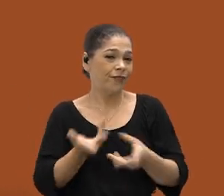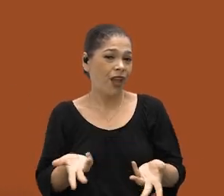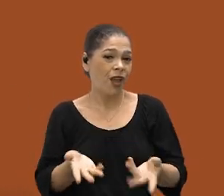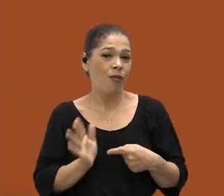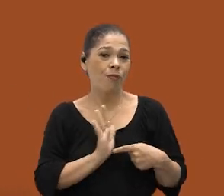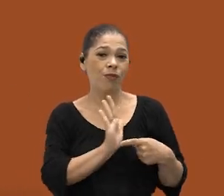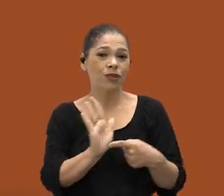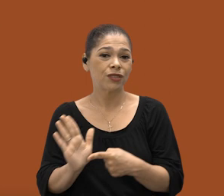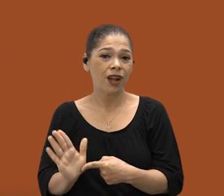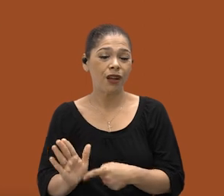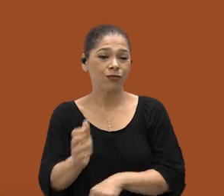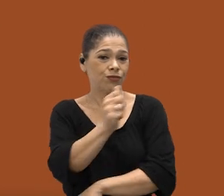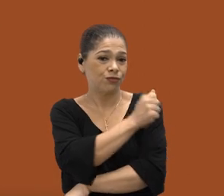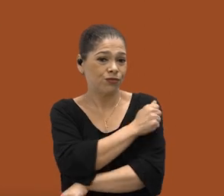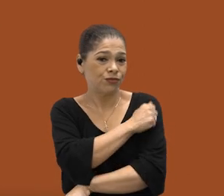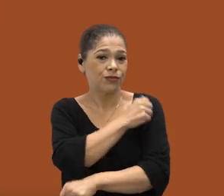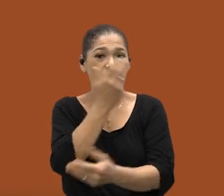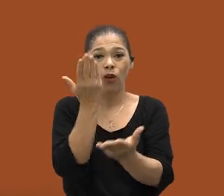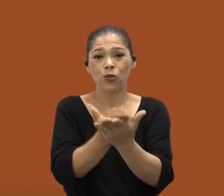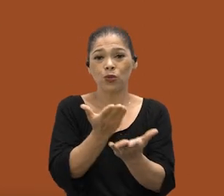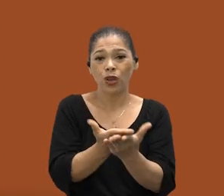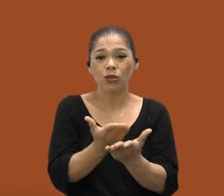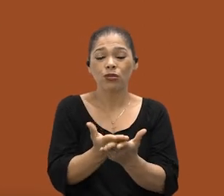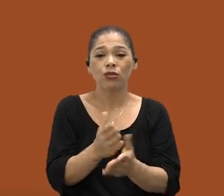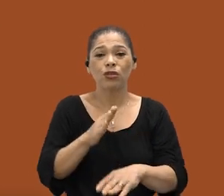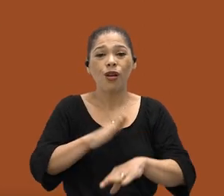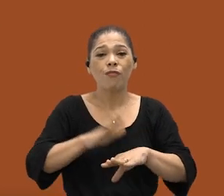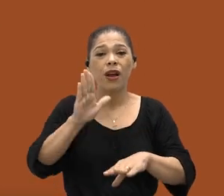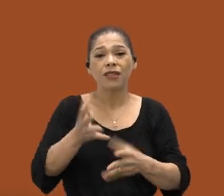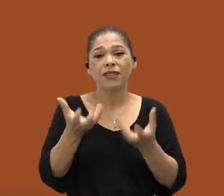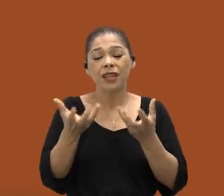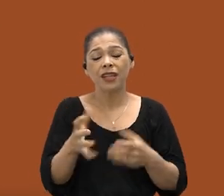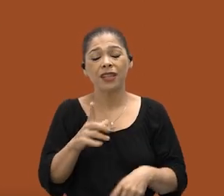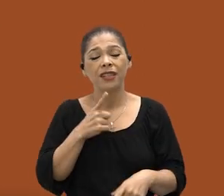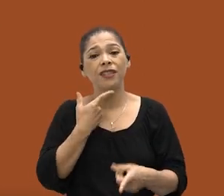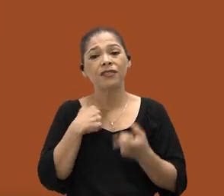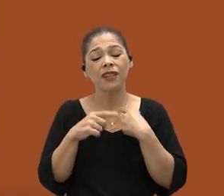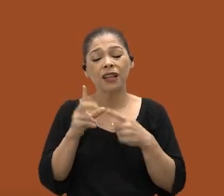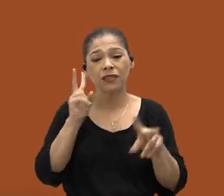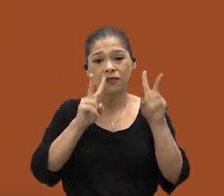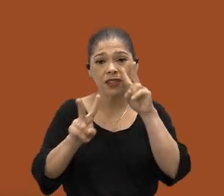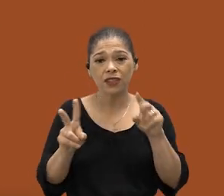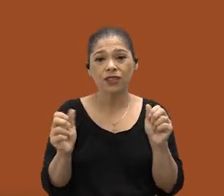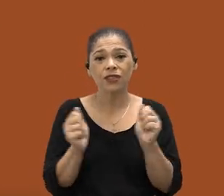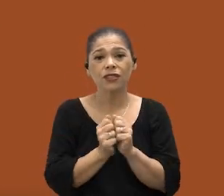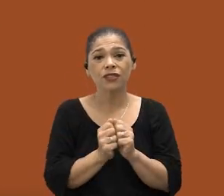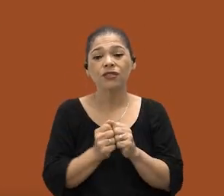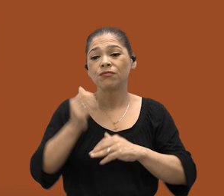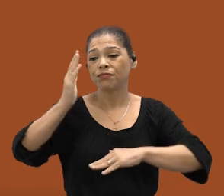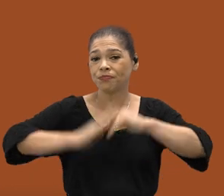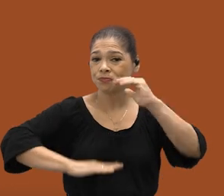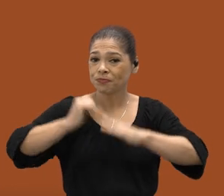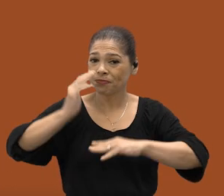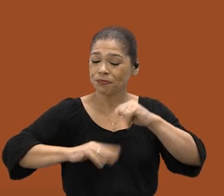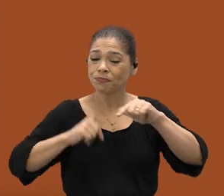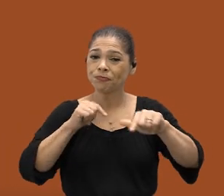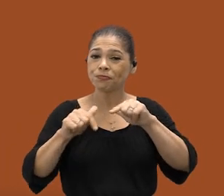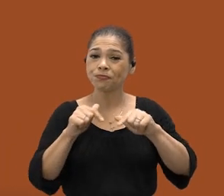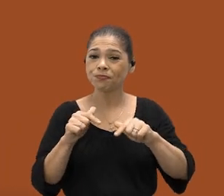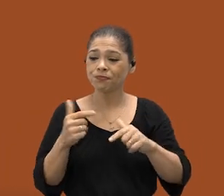é mostrar aos estudantes e a quem mais né tiver ali trabalhando no exercício profissional